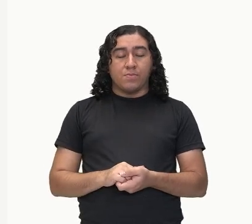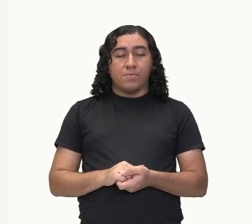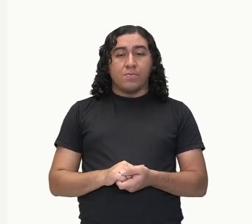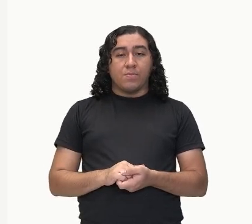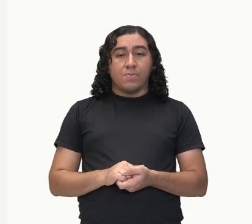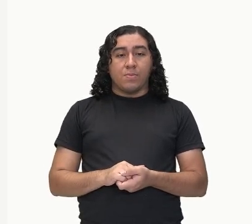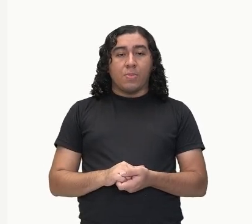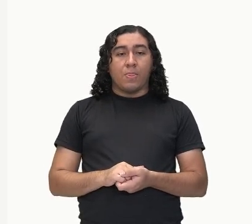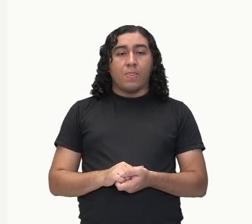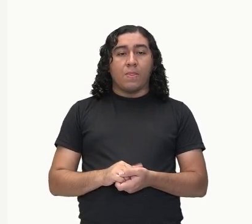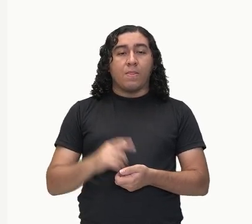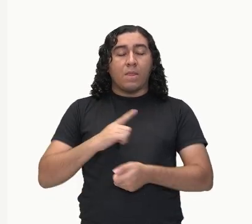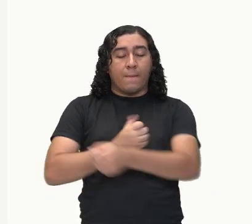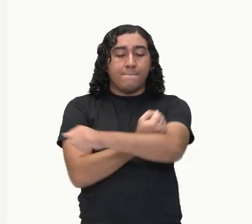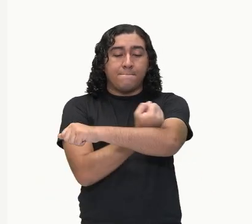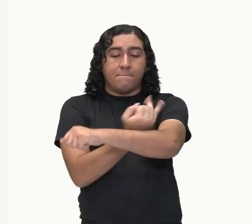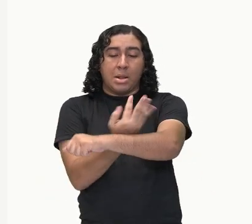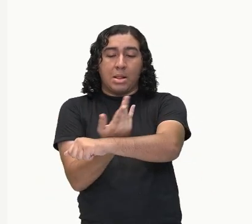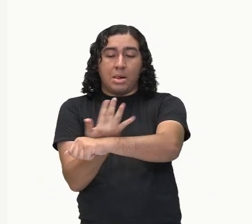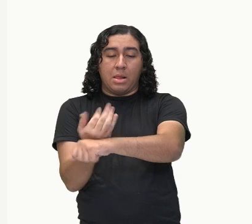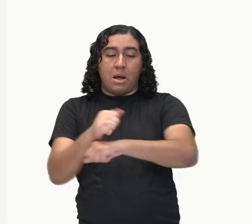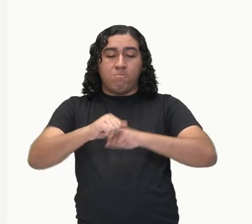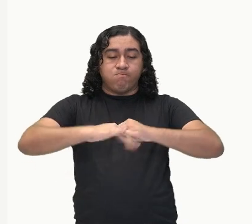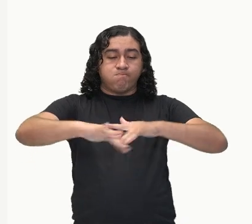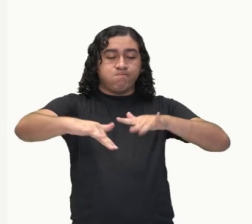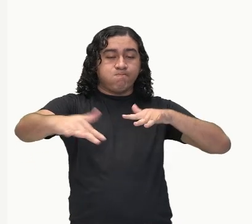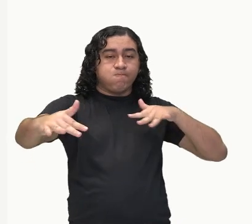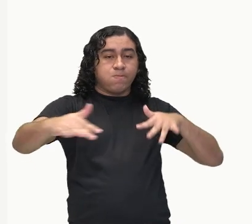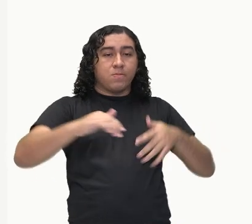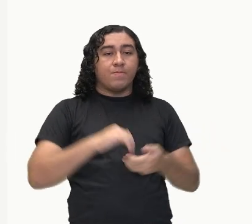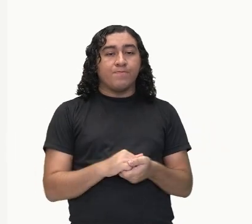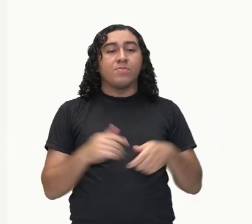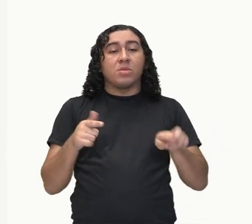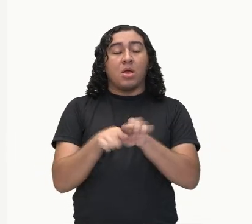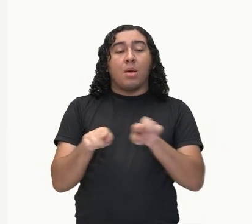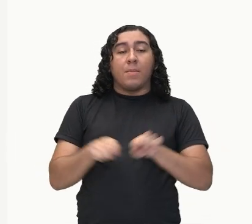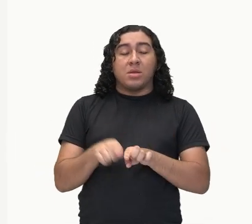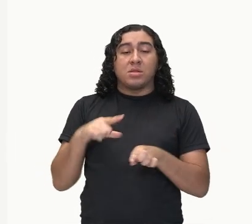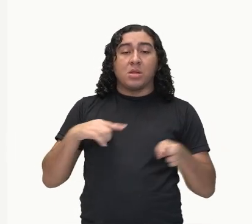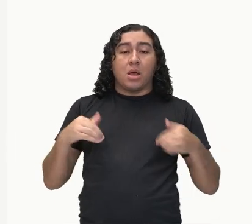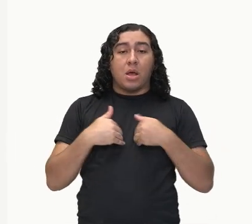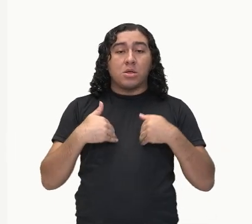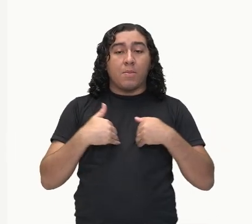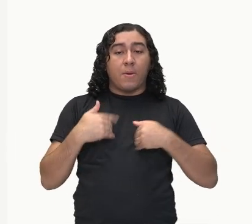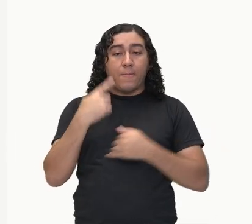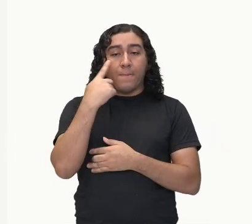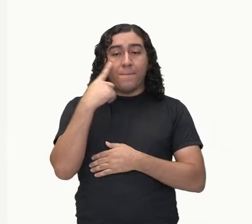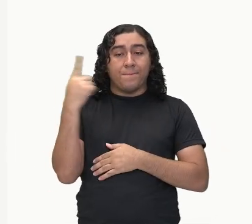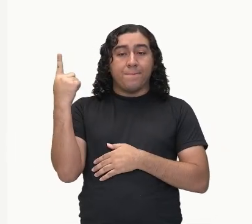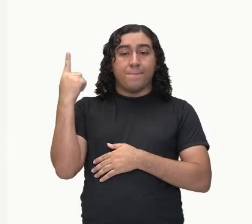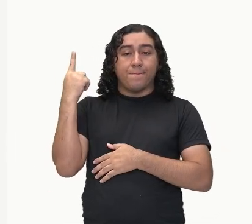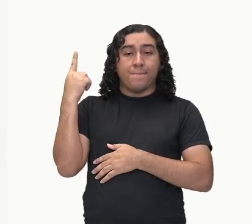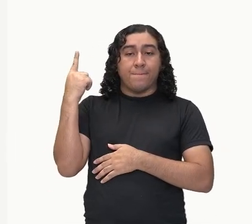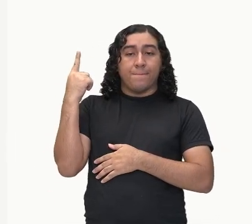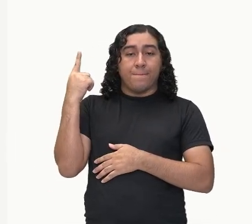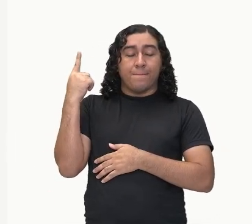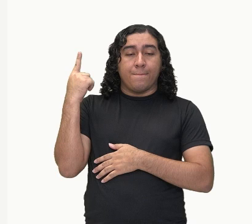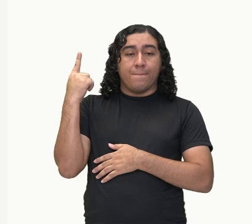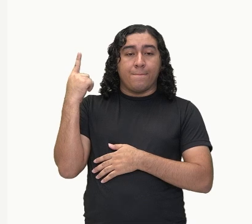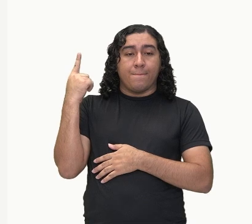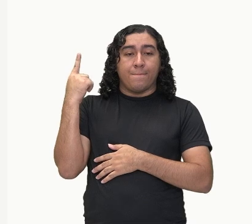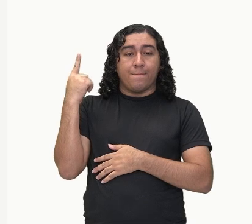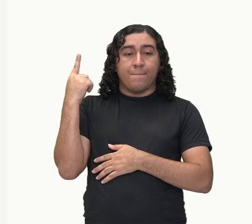formando extensos campos. Faunas, com a presença de bisontes, cavalos selvagens, lobos,